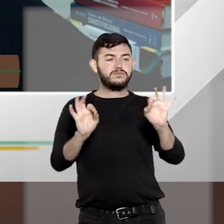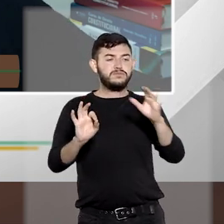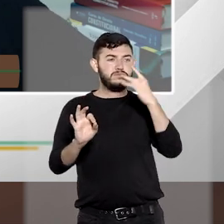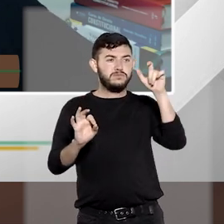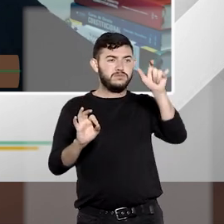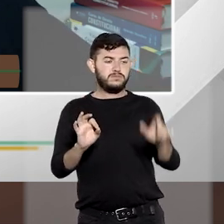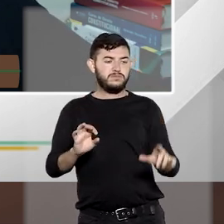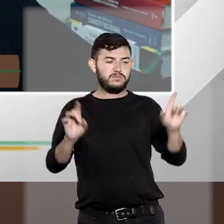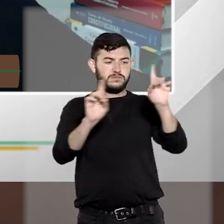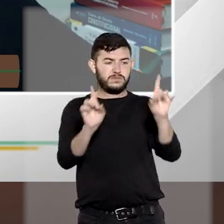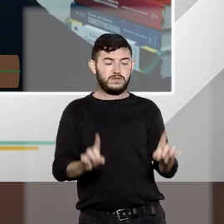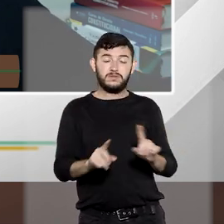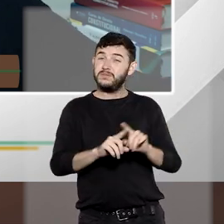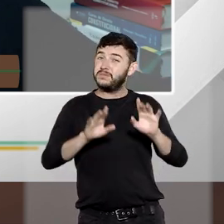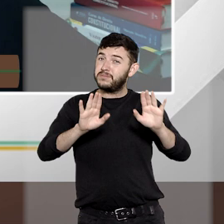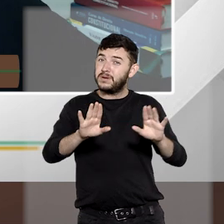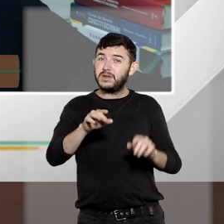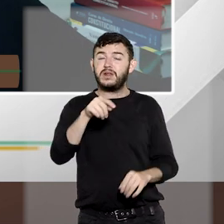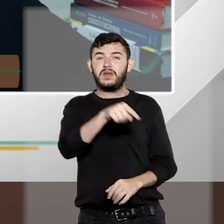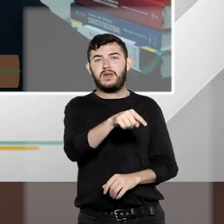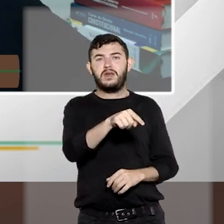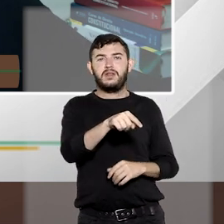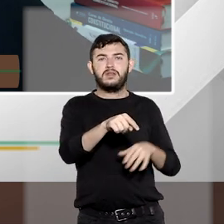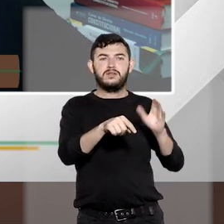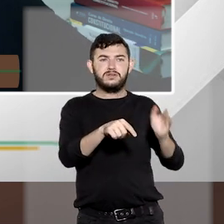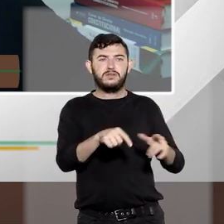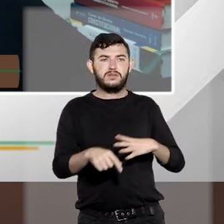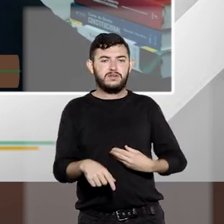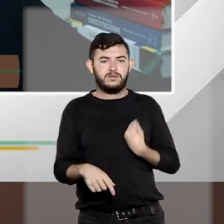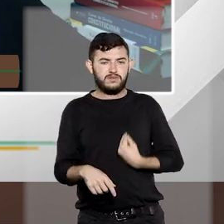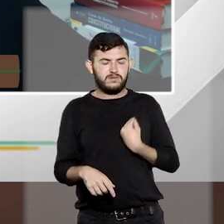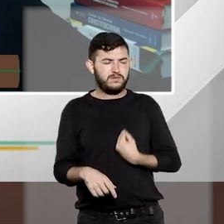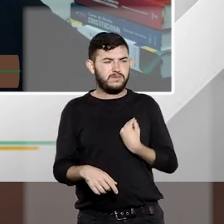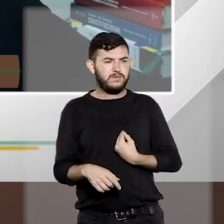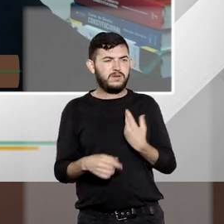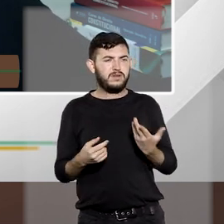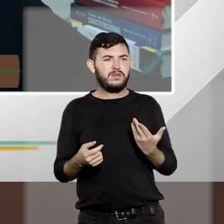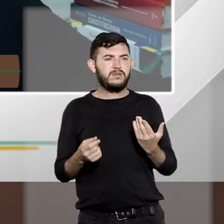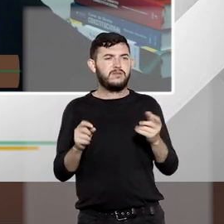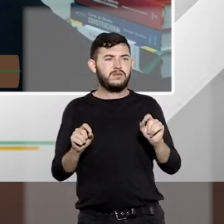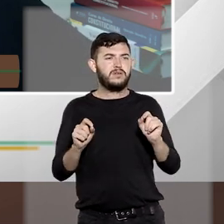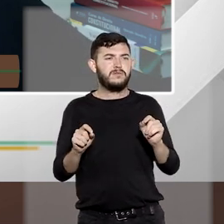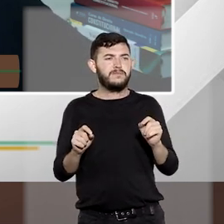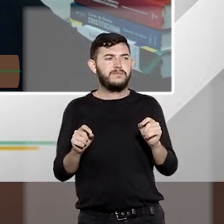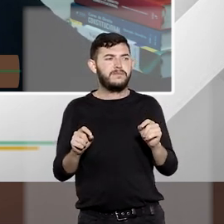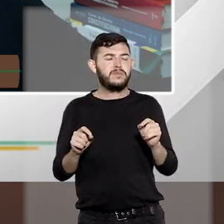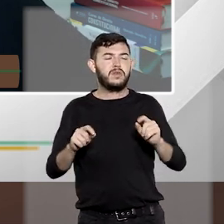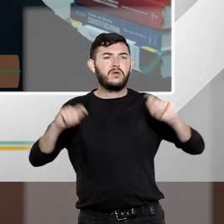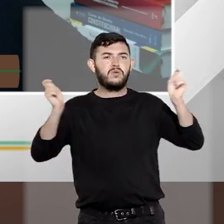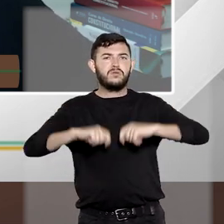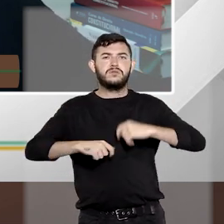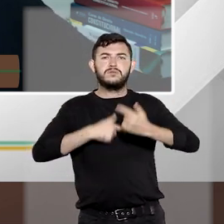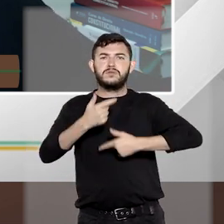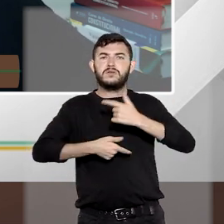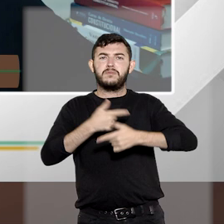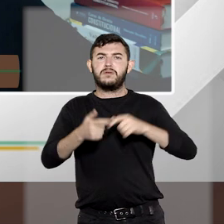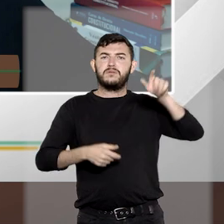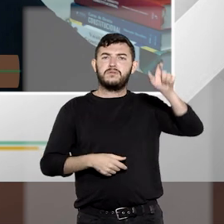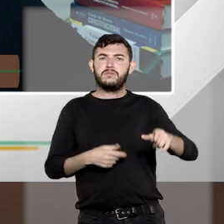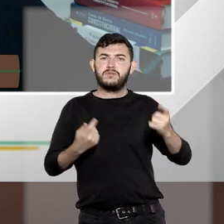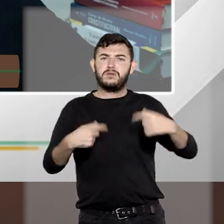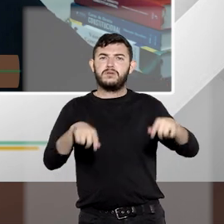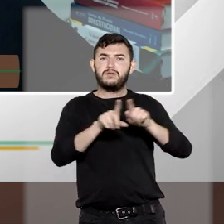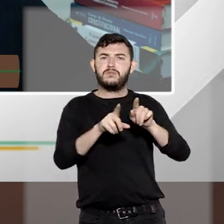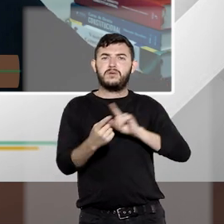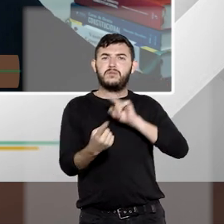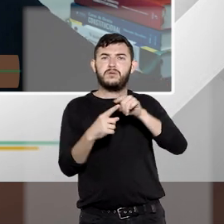Entretanto, né, a pessoa com deficiência, uma vez colocada e atribuída a ela ali, né, as condições de trabalho que ela precisa para poder